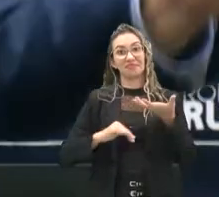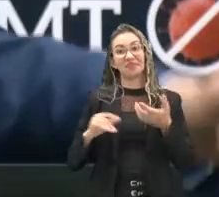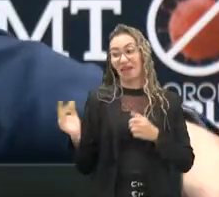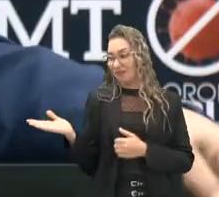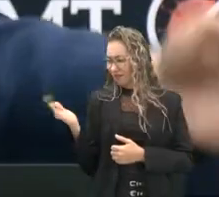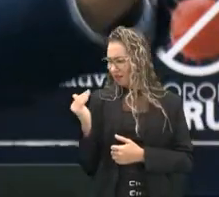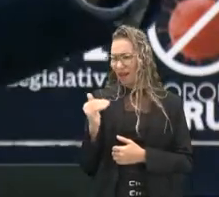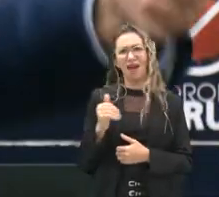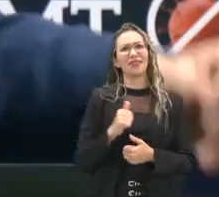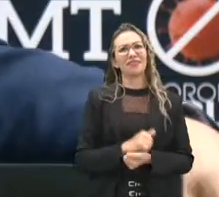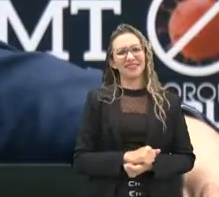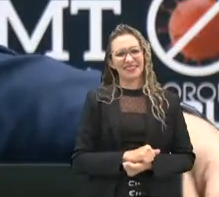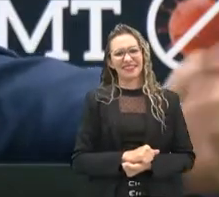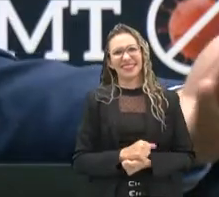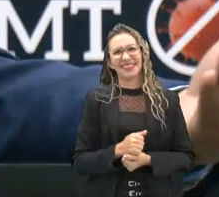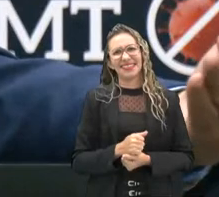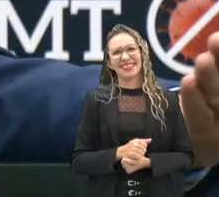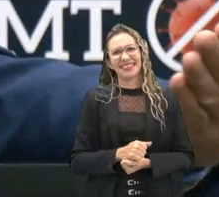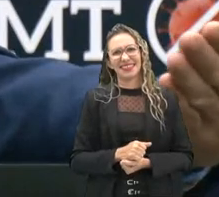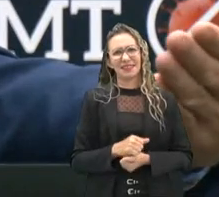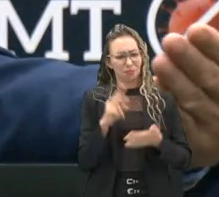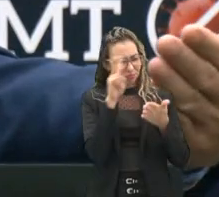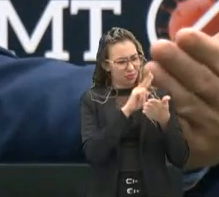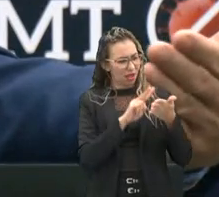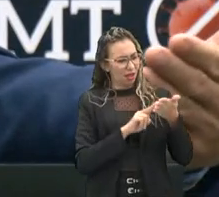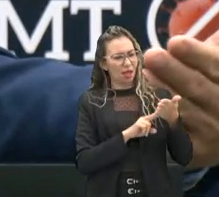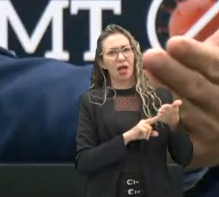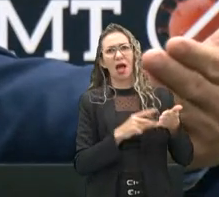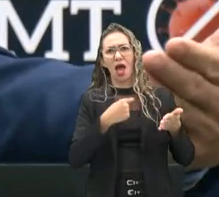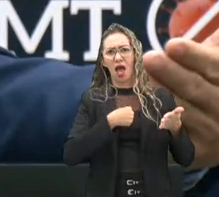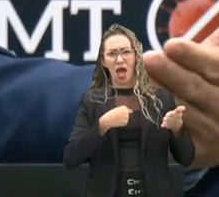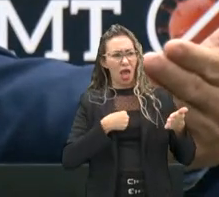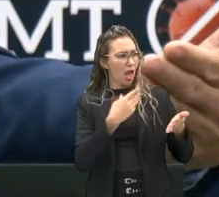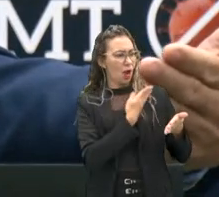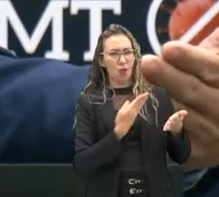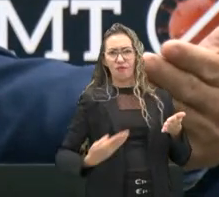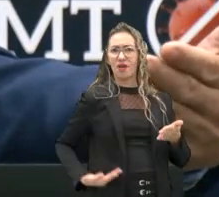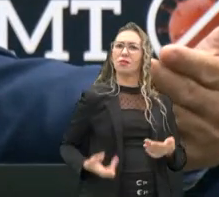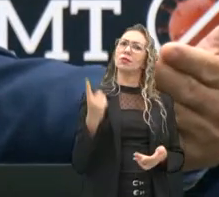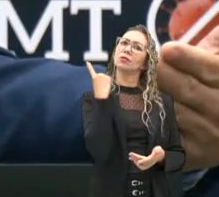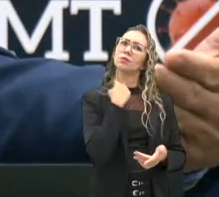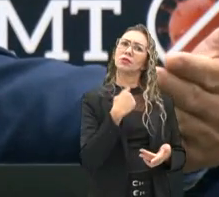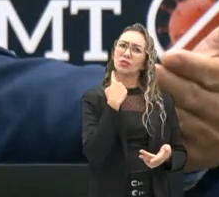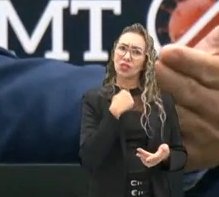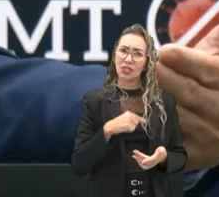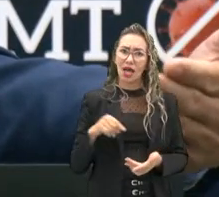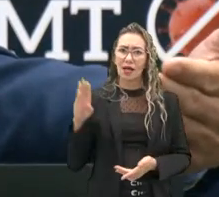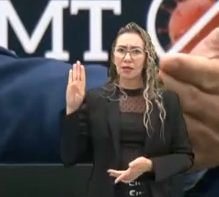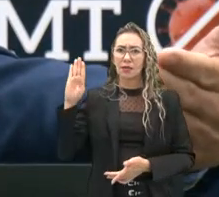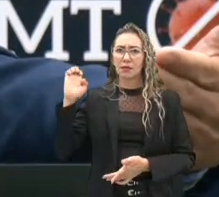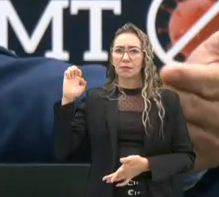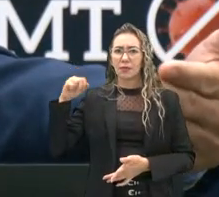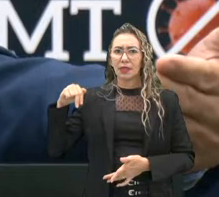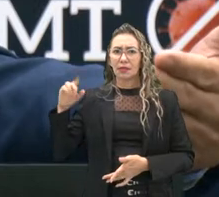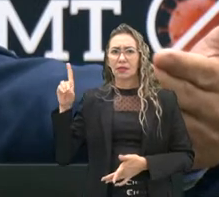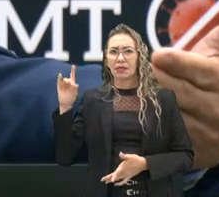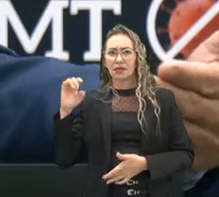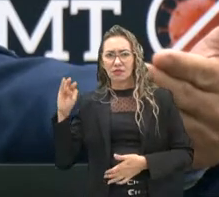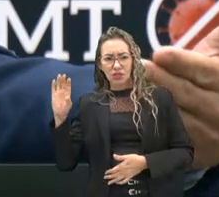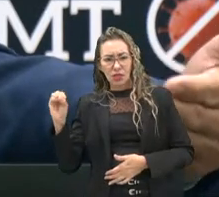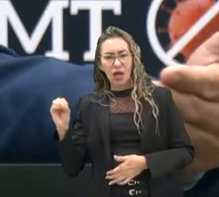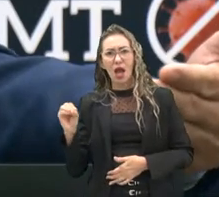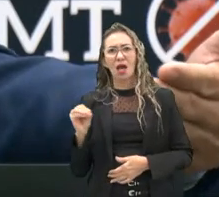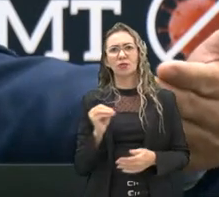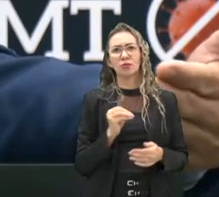Faça favor, meu secretário, leia para ele aí. Eu, governador de Minas Gerais, Benedito Valadares, nomeio prefeito de